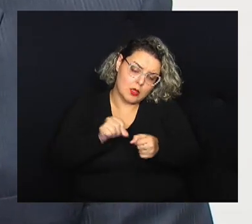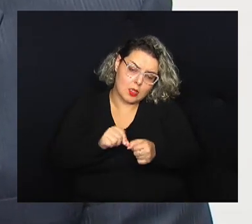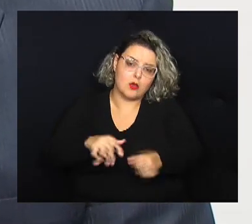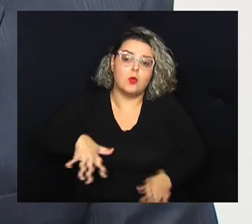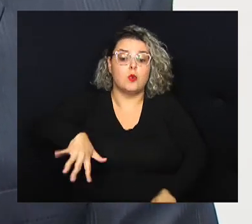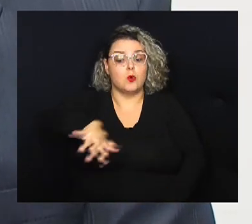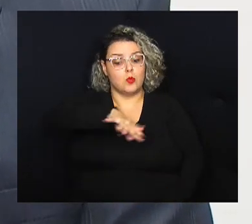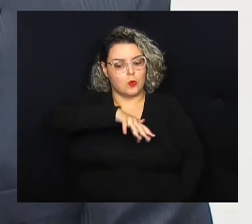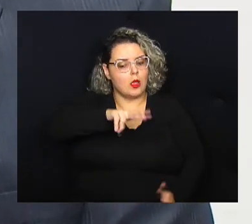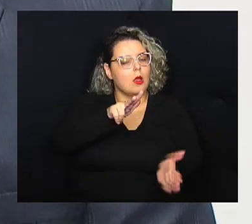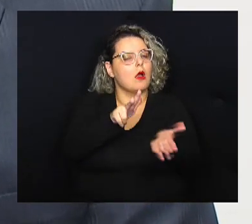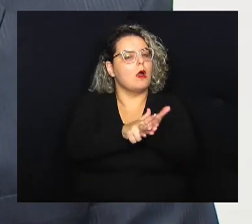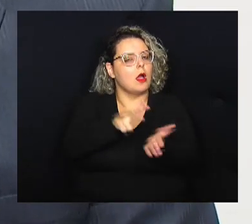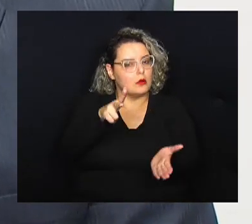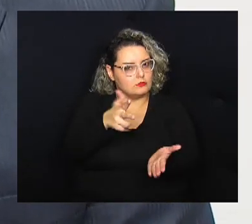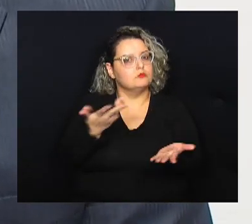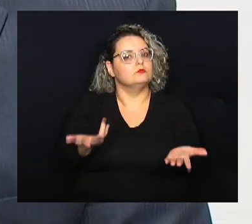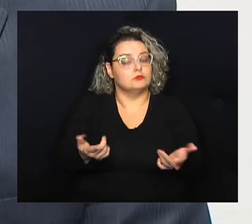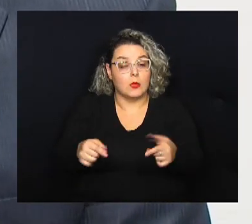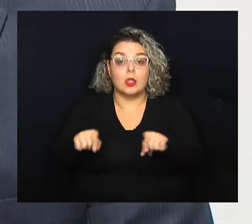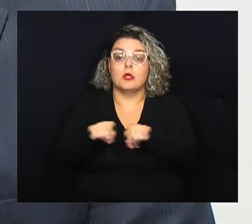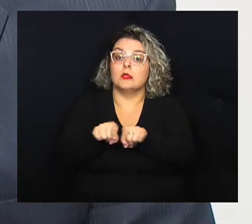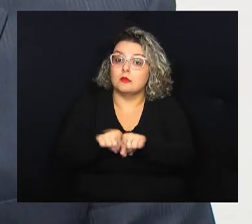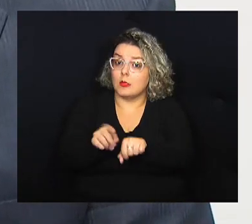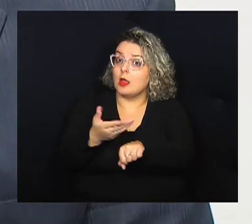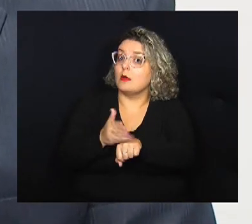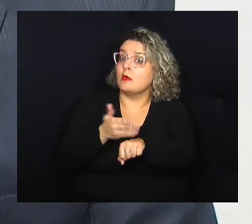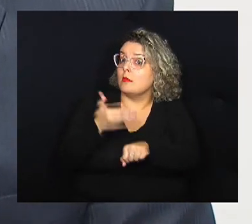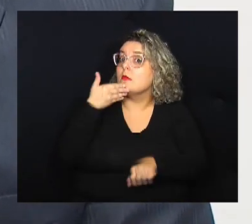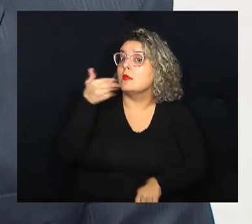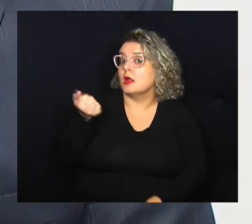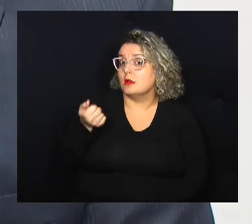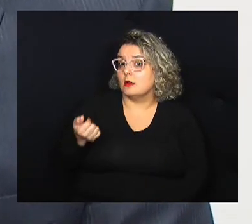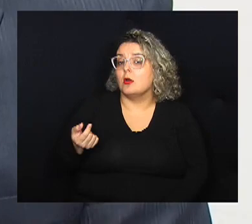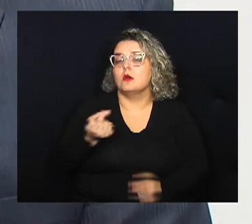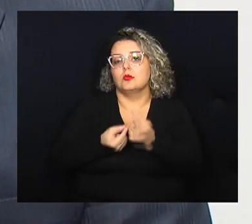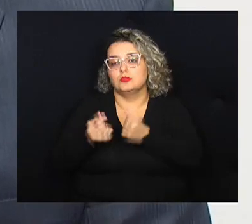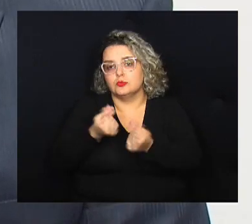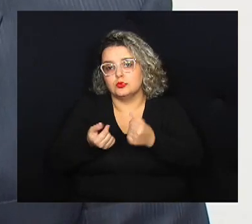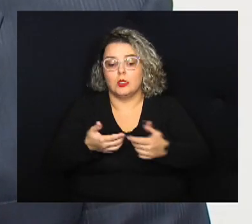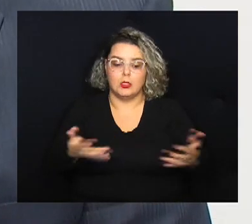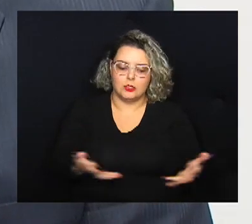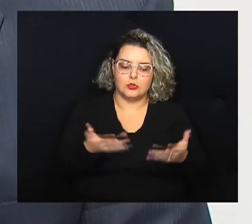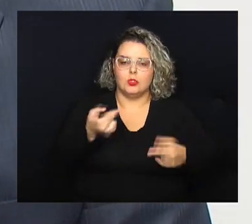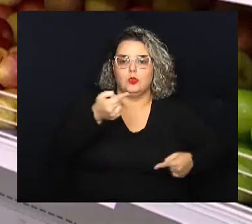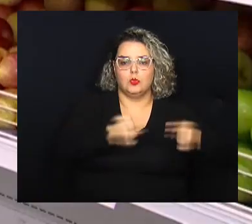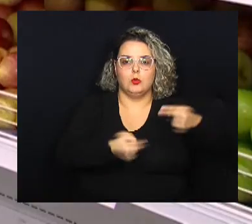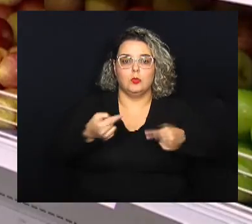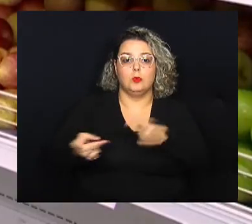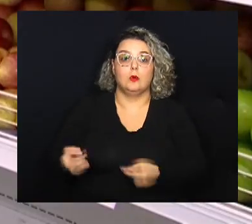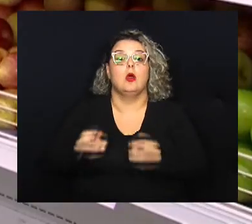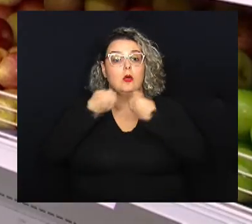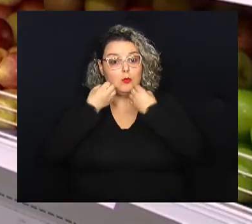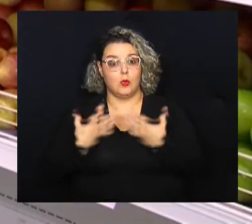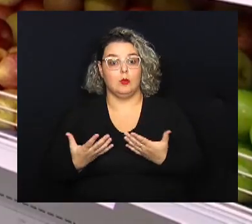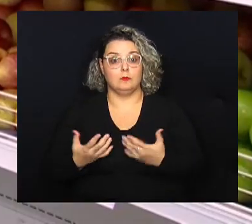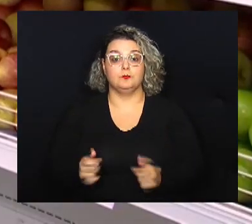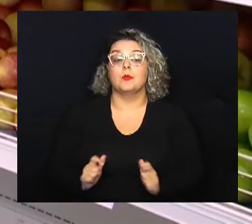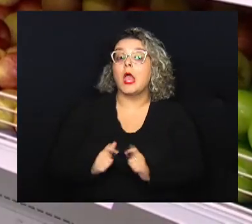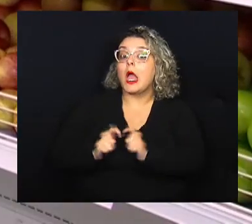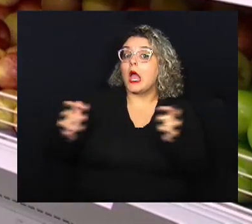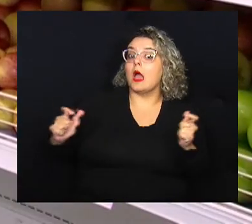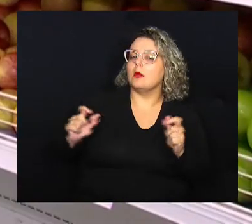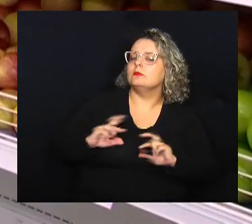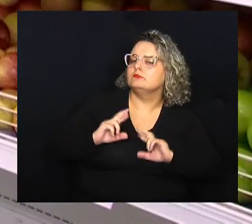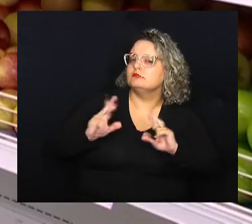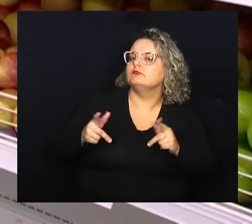se regule e acabe também praticando os melhores preços, estimulando uma concorrência sadia. A maior diferença